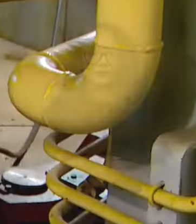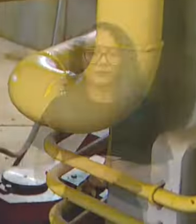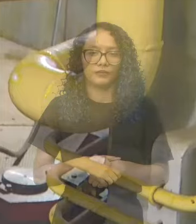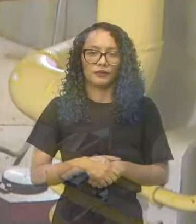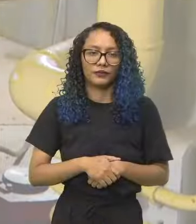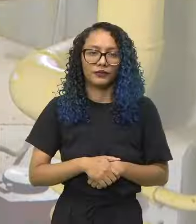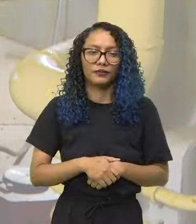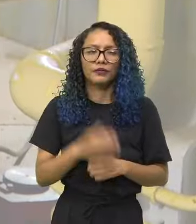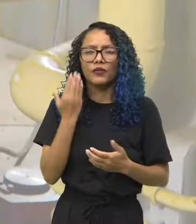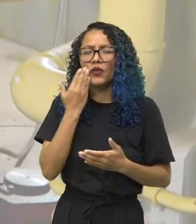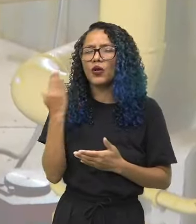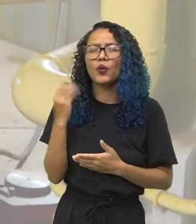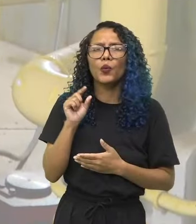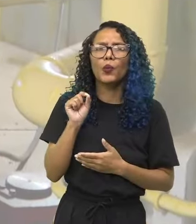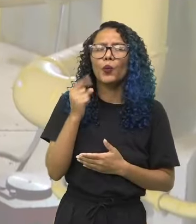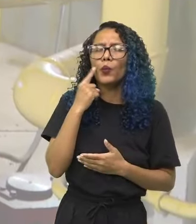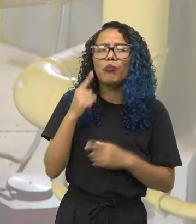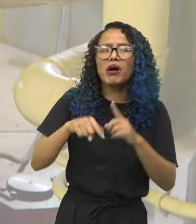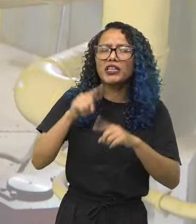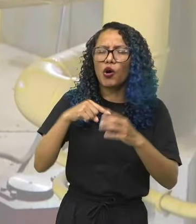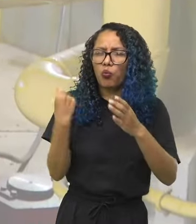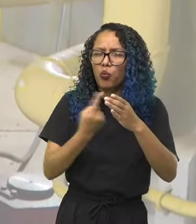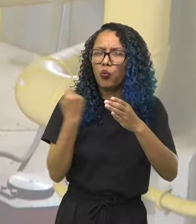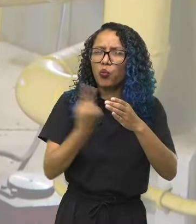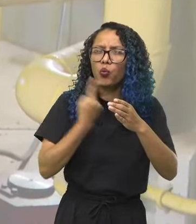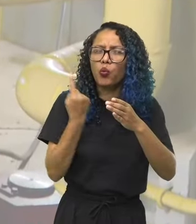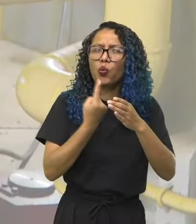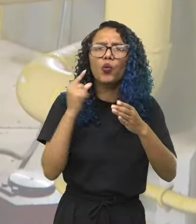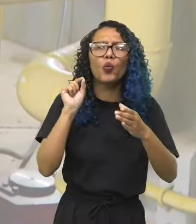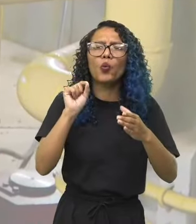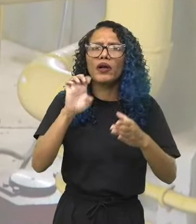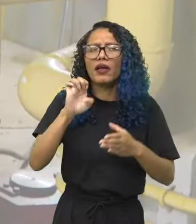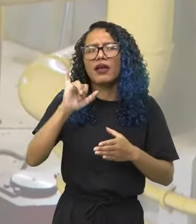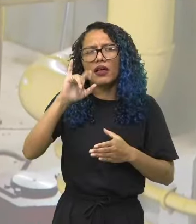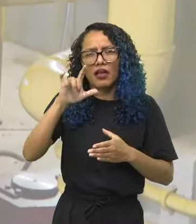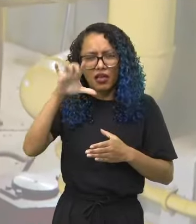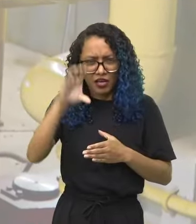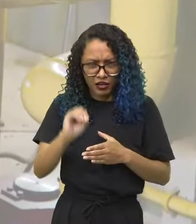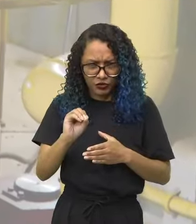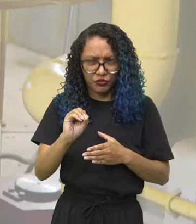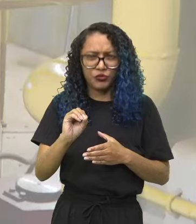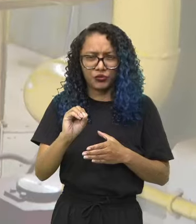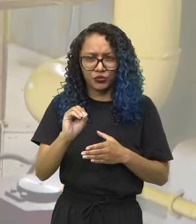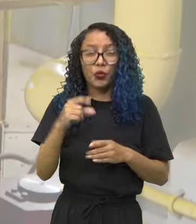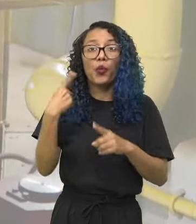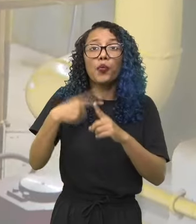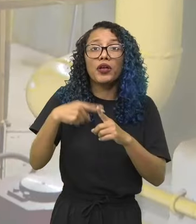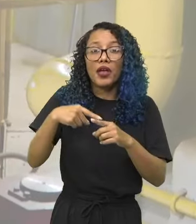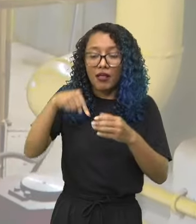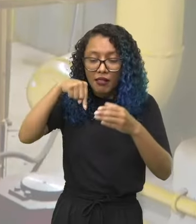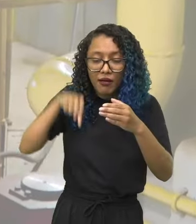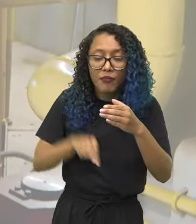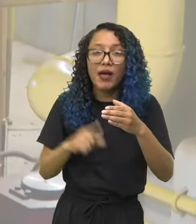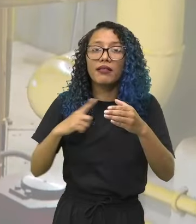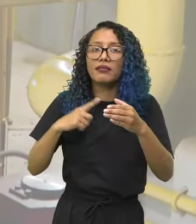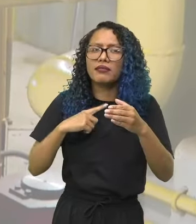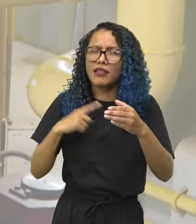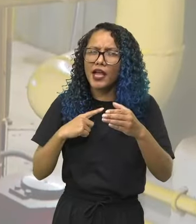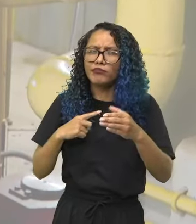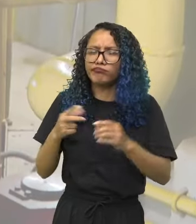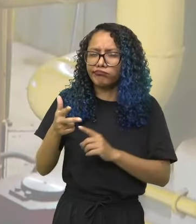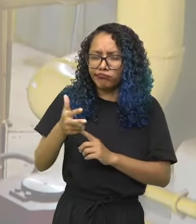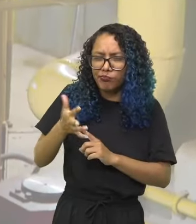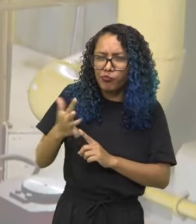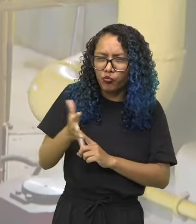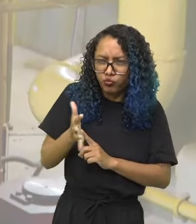Essa coisa que está girando aqui é um eixo, onde está girando a partir de uma turbina que está lá embaixo, onde